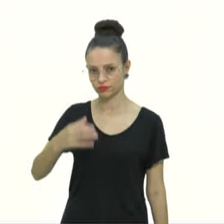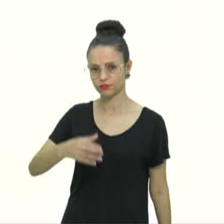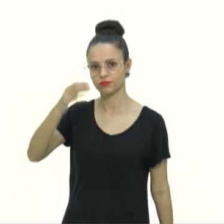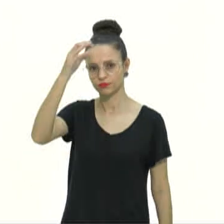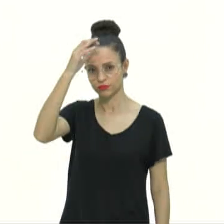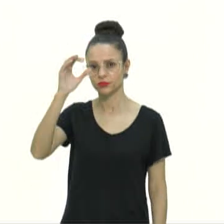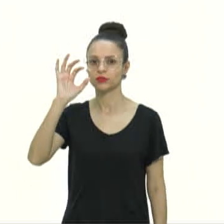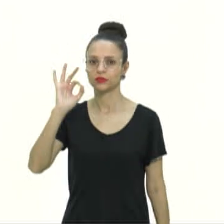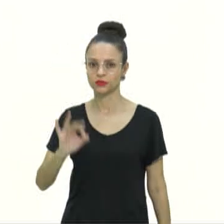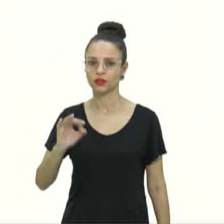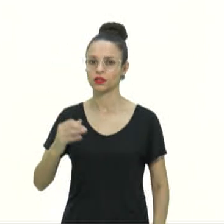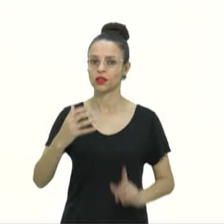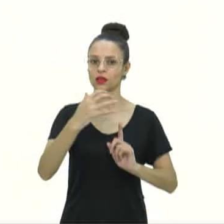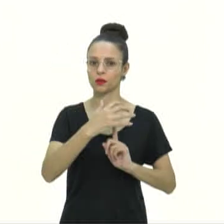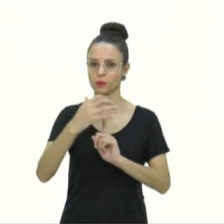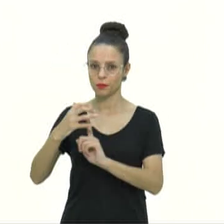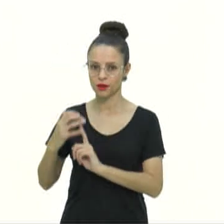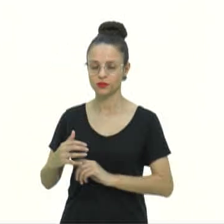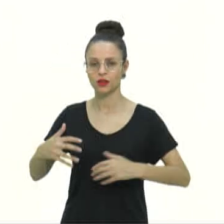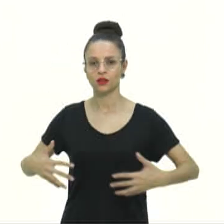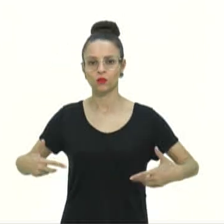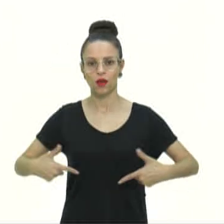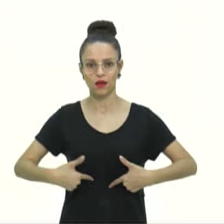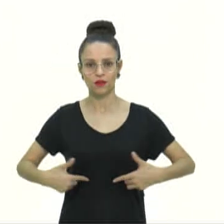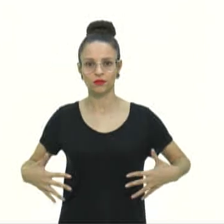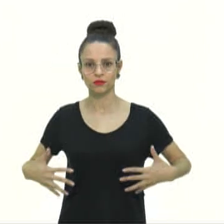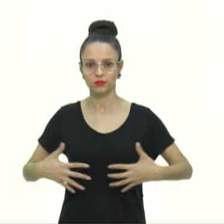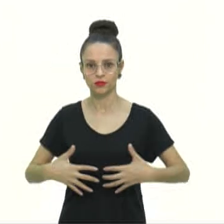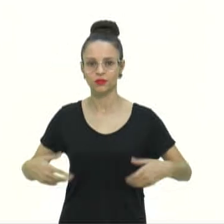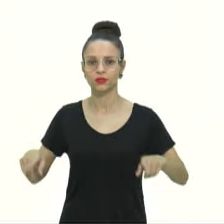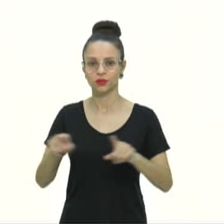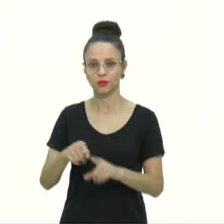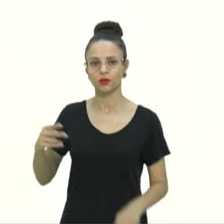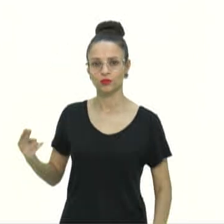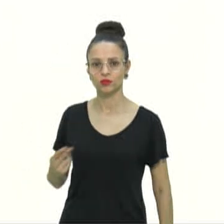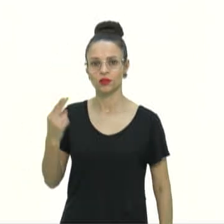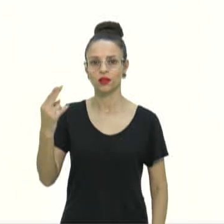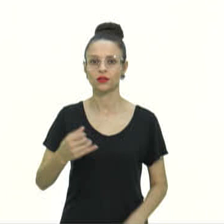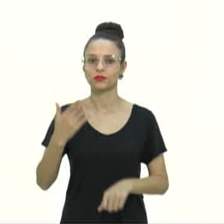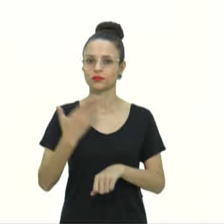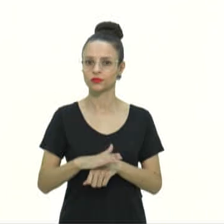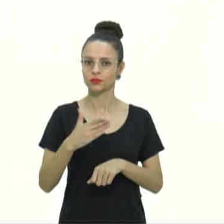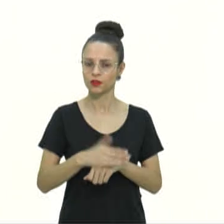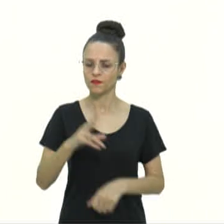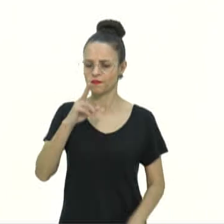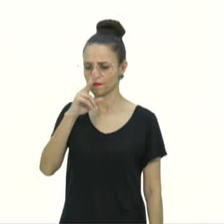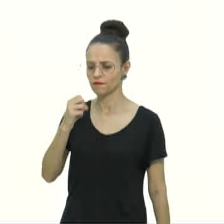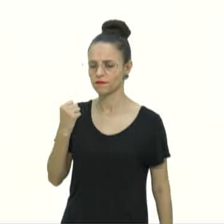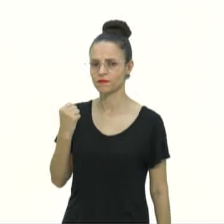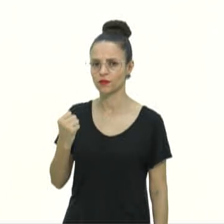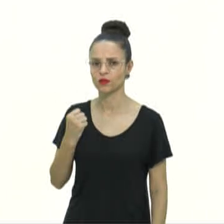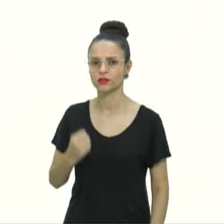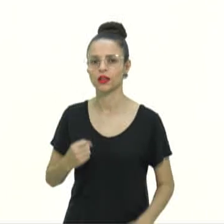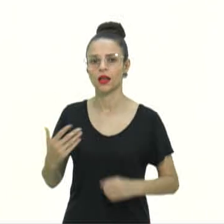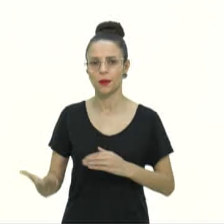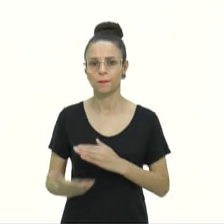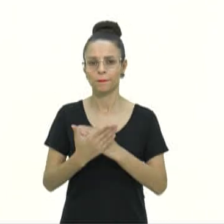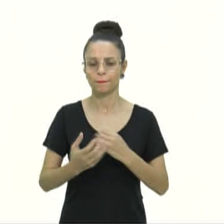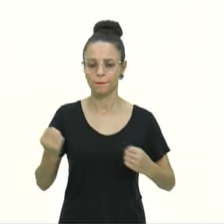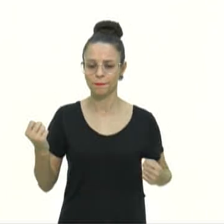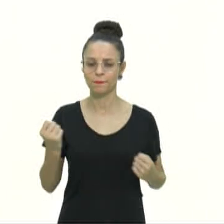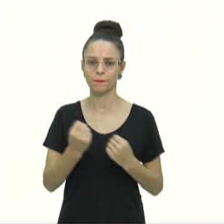a pressão intra-abdominal. Ele é muito utilizado em treinamentos de força para dar mais suporte à